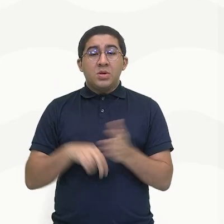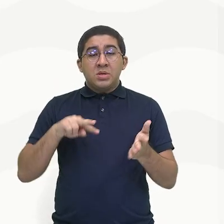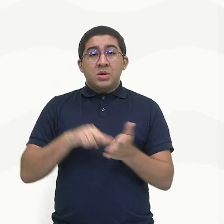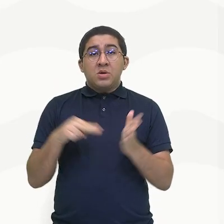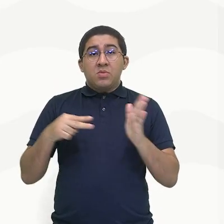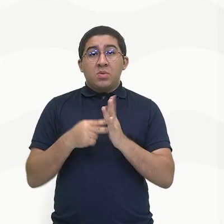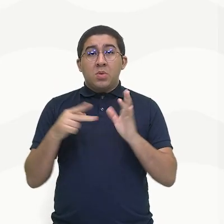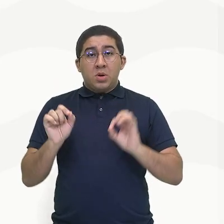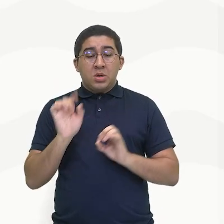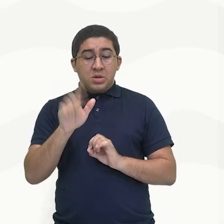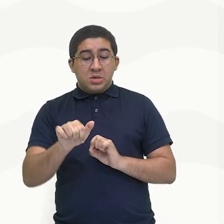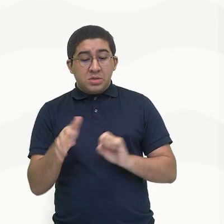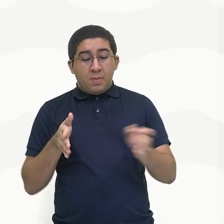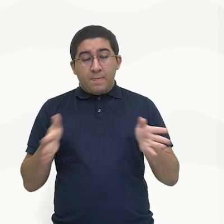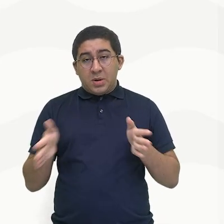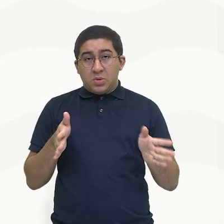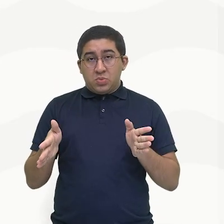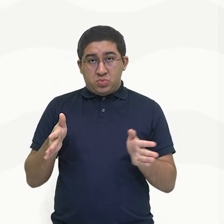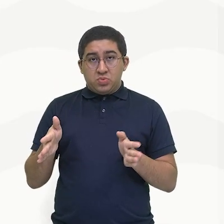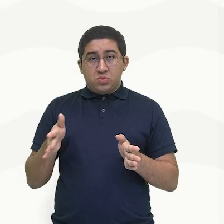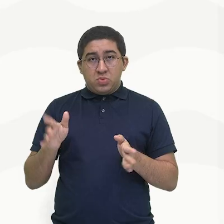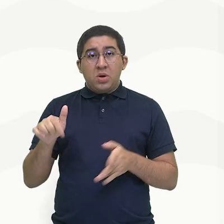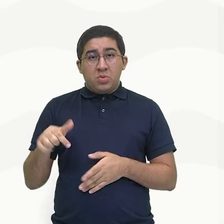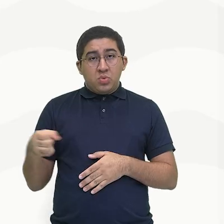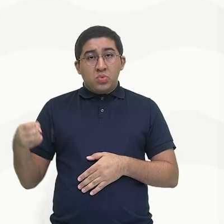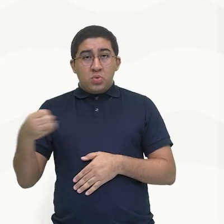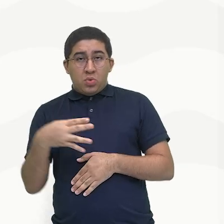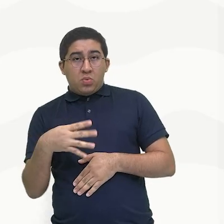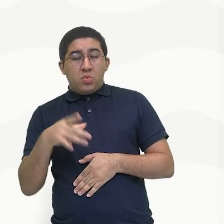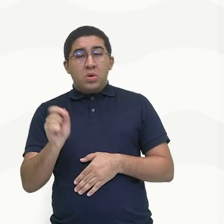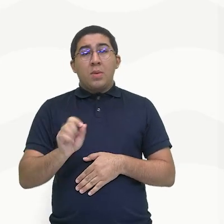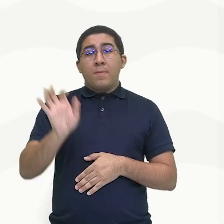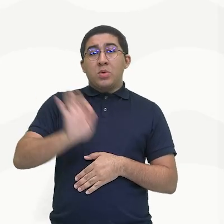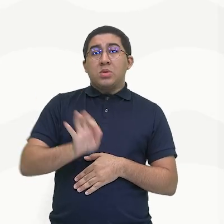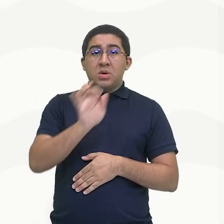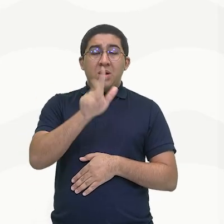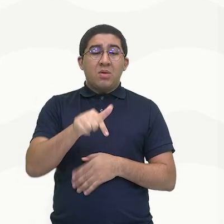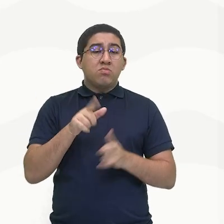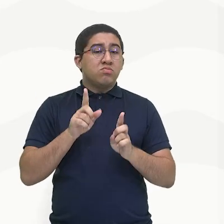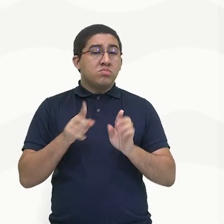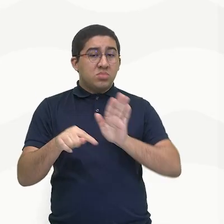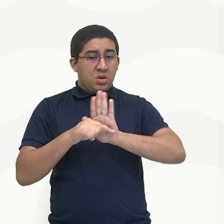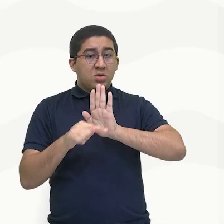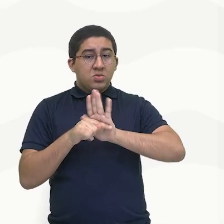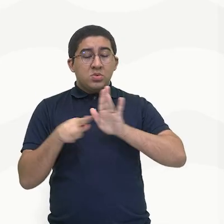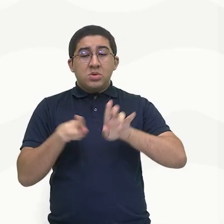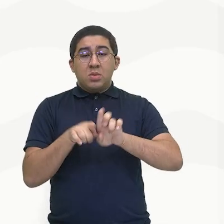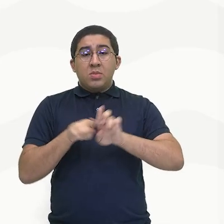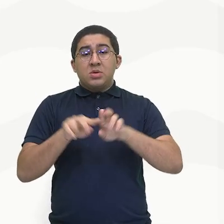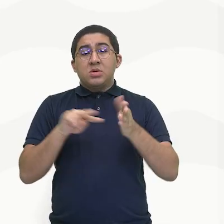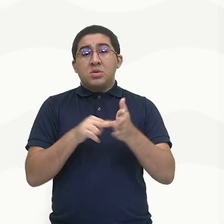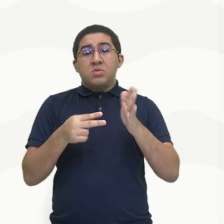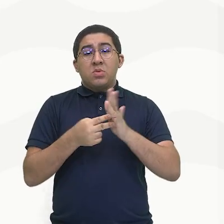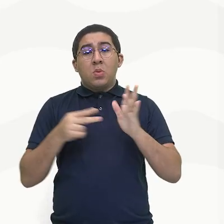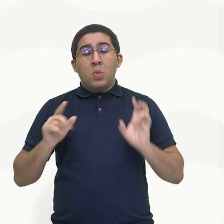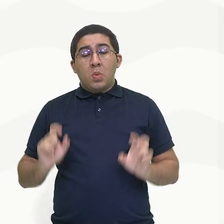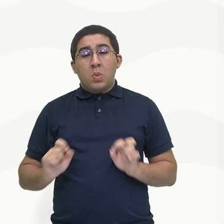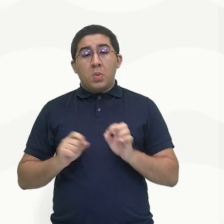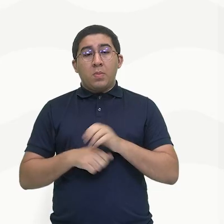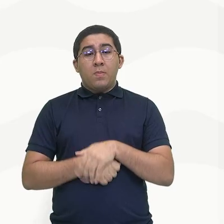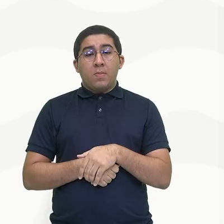significa que neste período, que é o mais recente, a taxa de variação é negativa. E isso indica o quê?